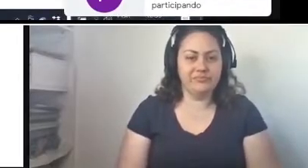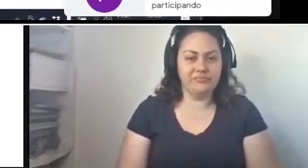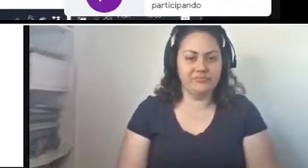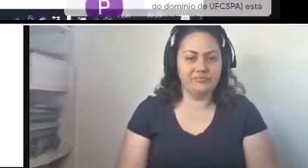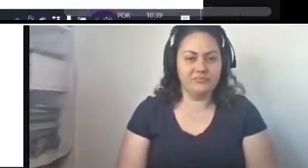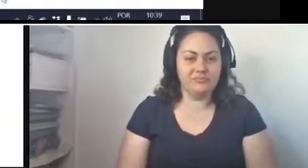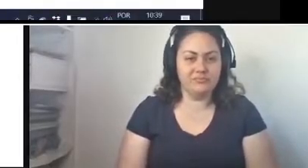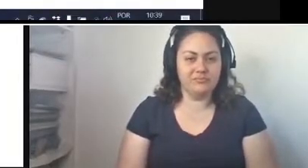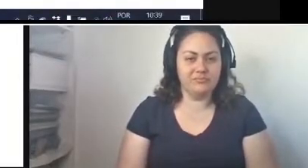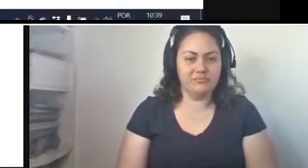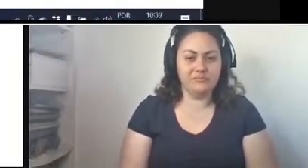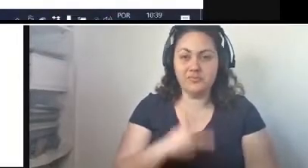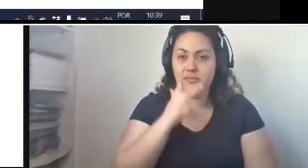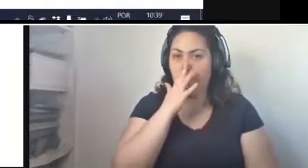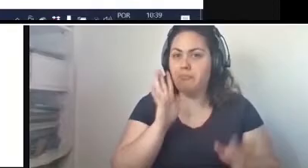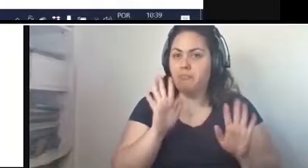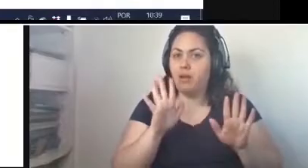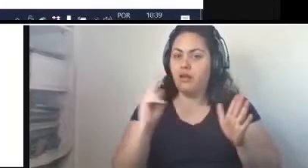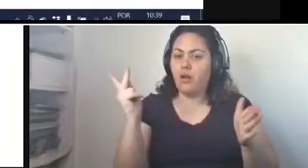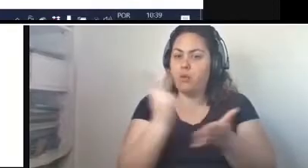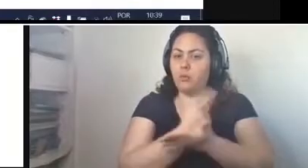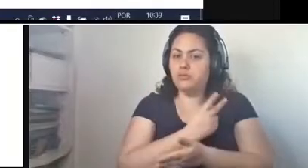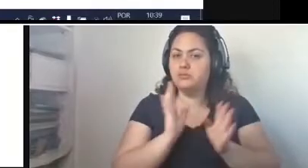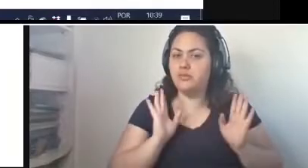Parece que alguma coisa está acontecendo.